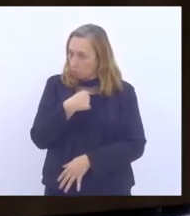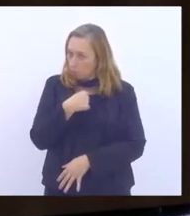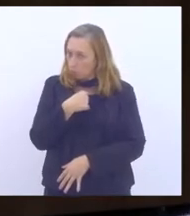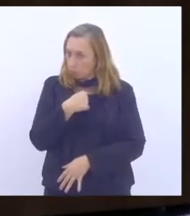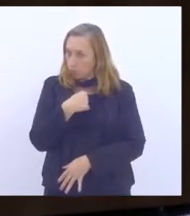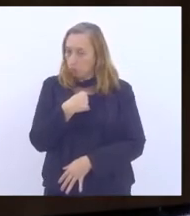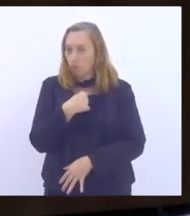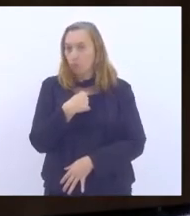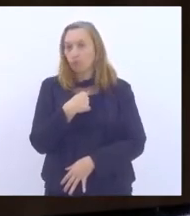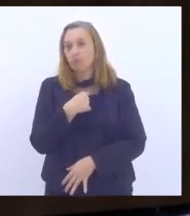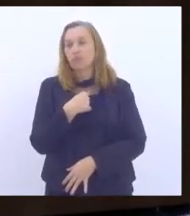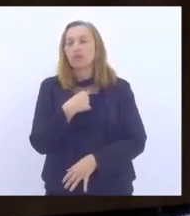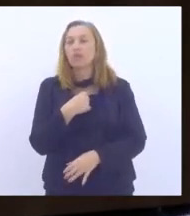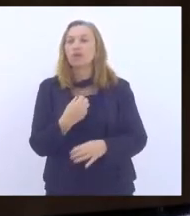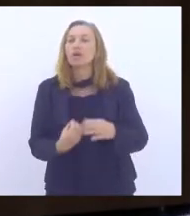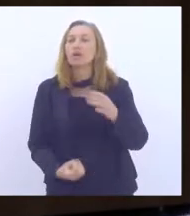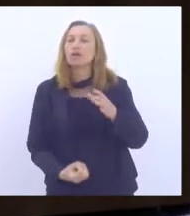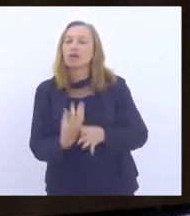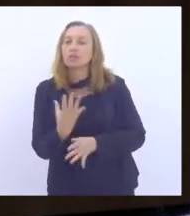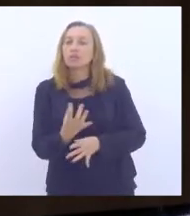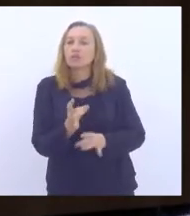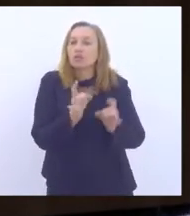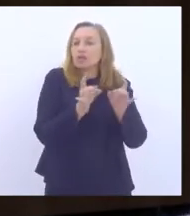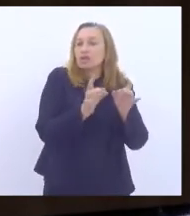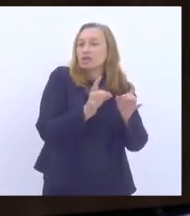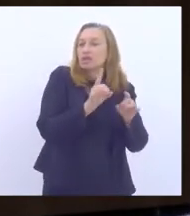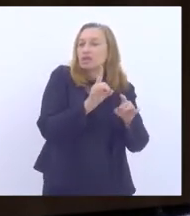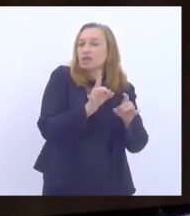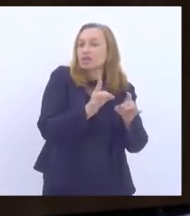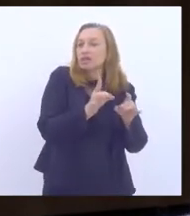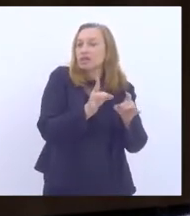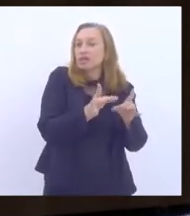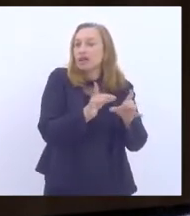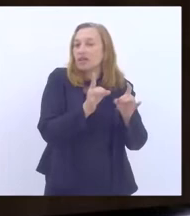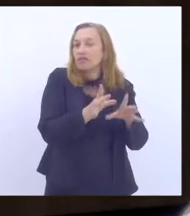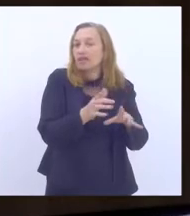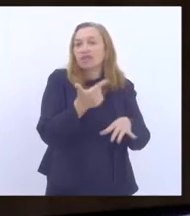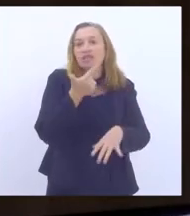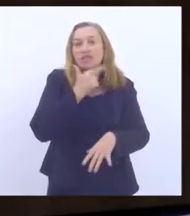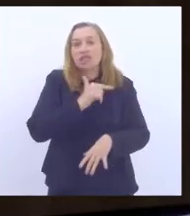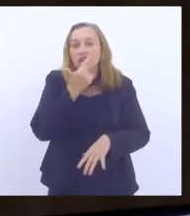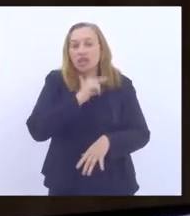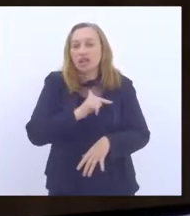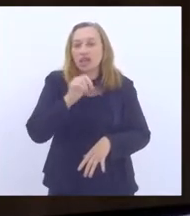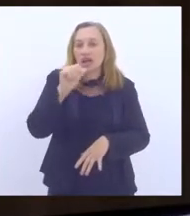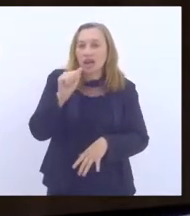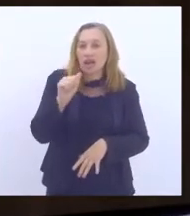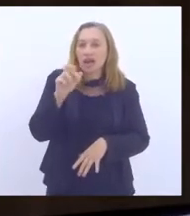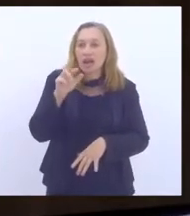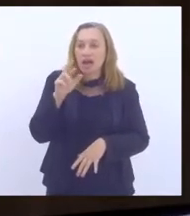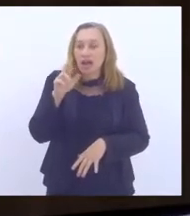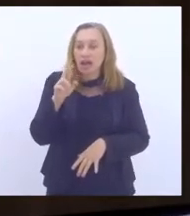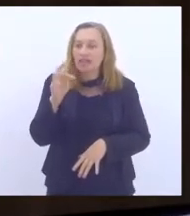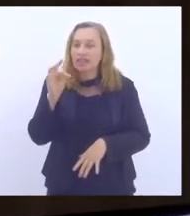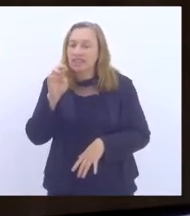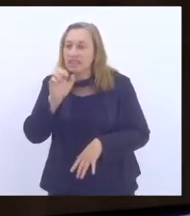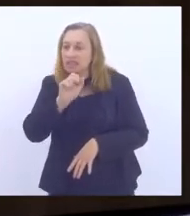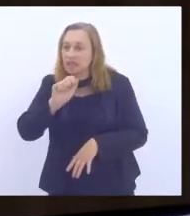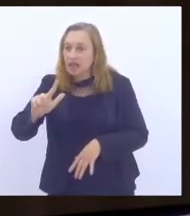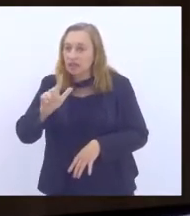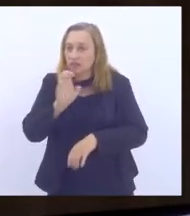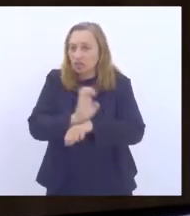dispõe sobre a produção EA comercialização de queijos artesanais no estado do Rio de